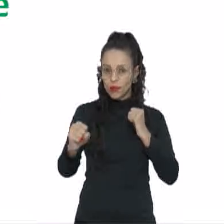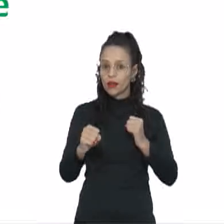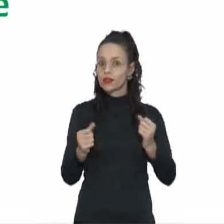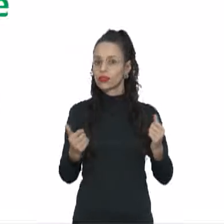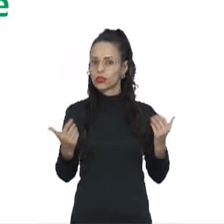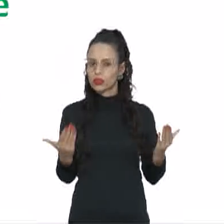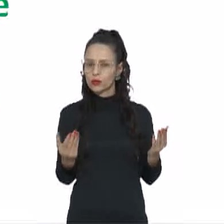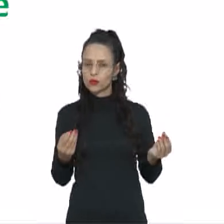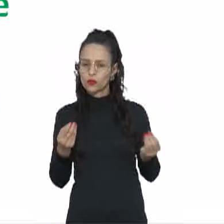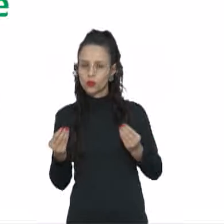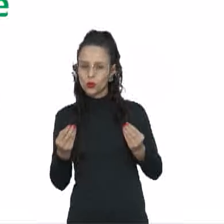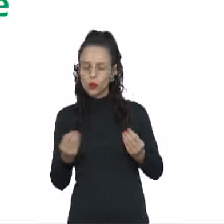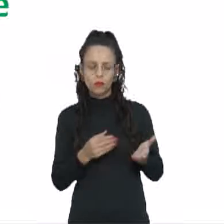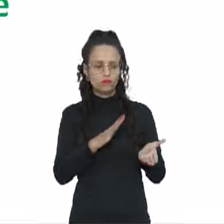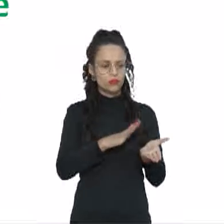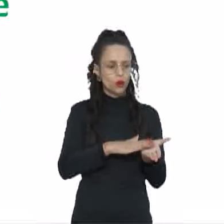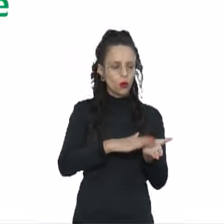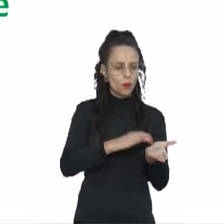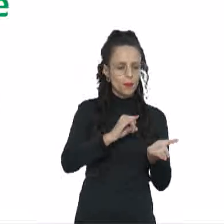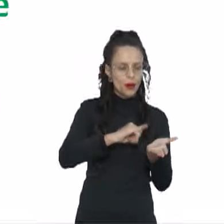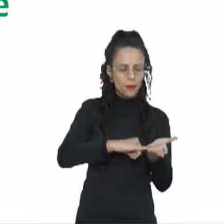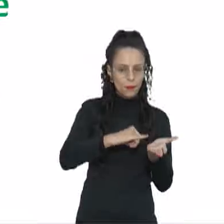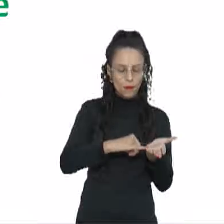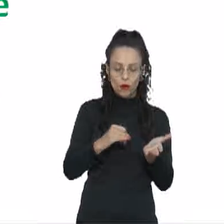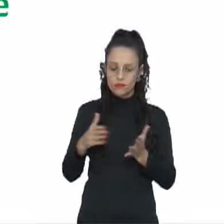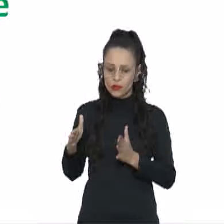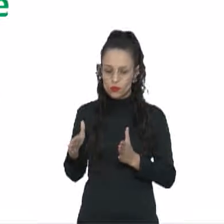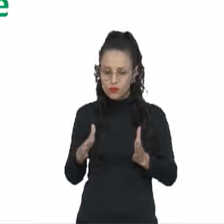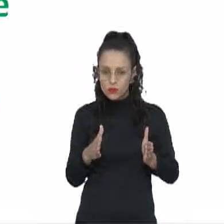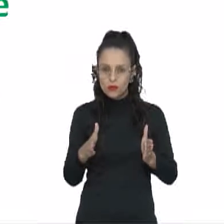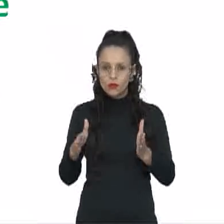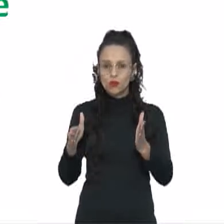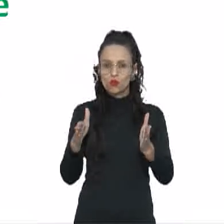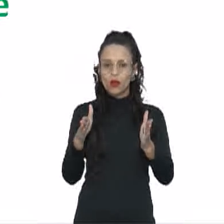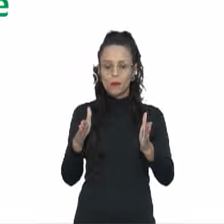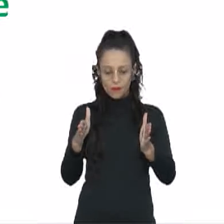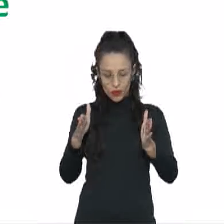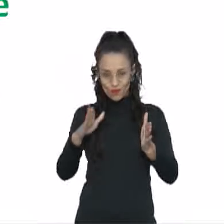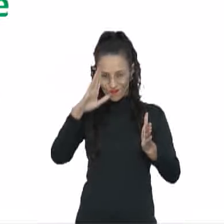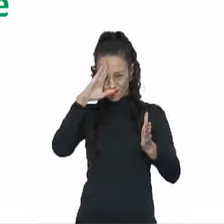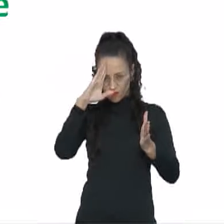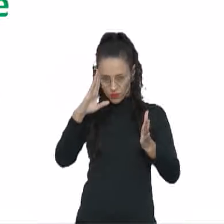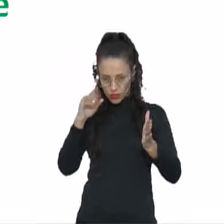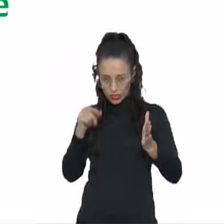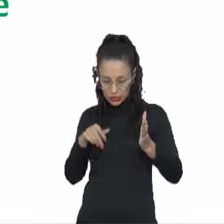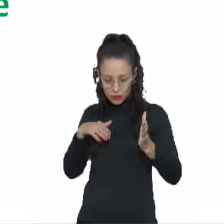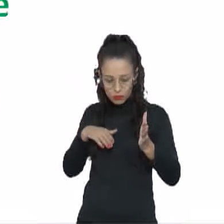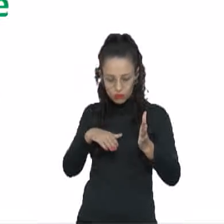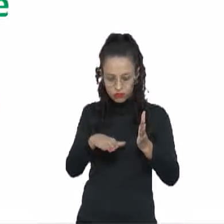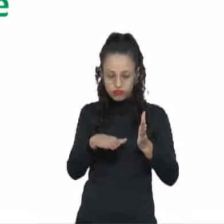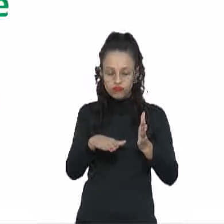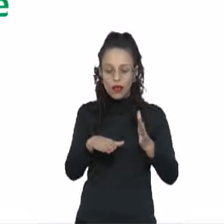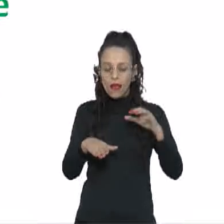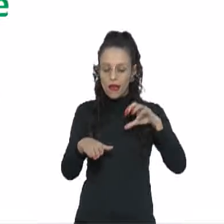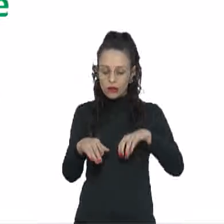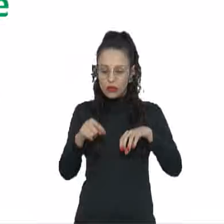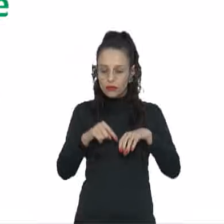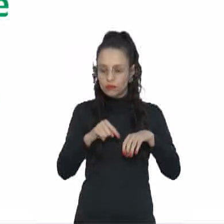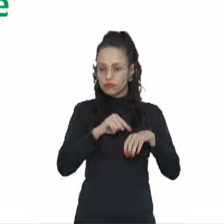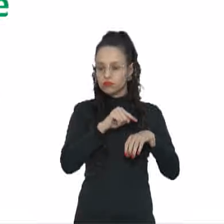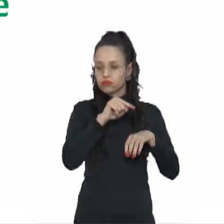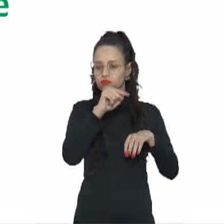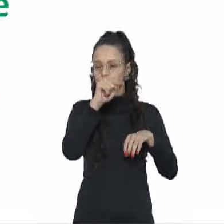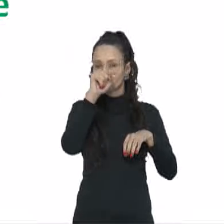né, Chapaquinã era o caminho central, o caminho principal, faziam a ligação, estrada principal, né, fazia a ligação de